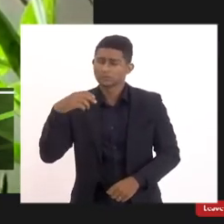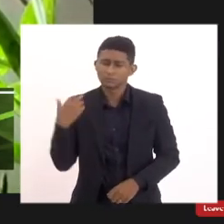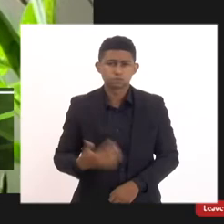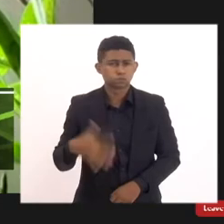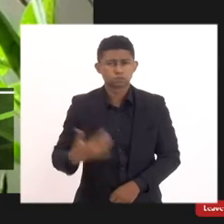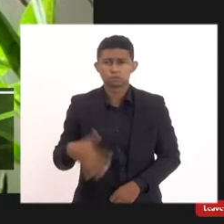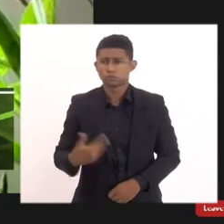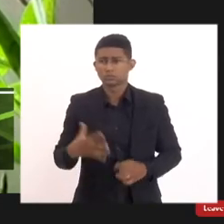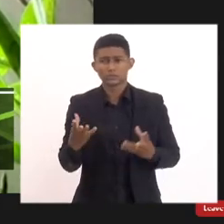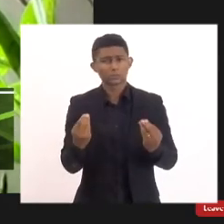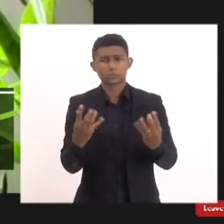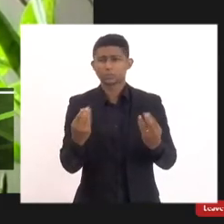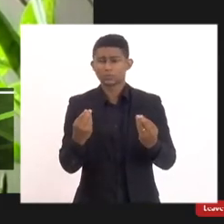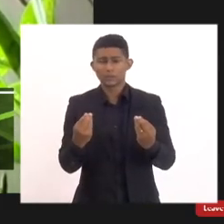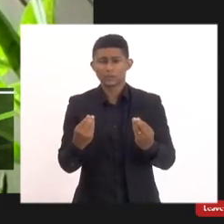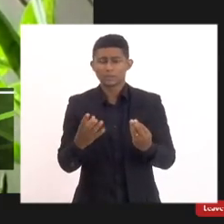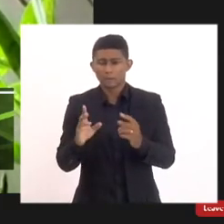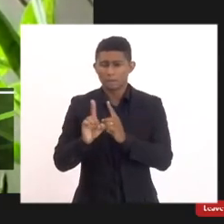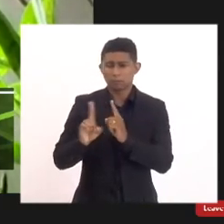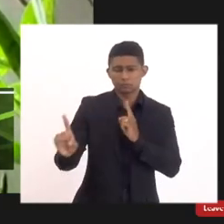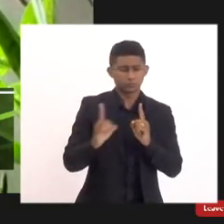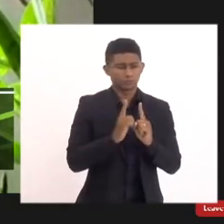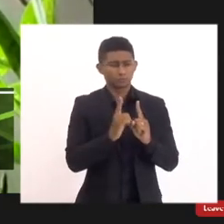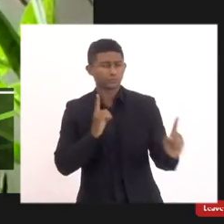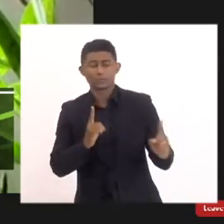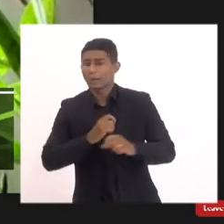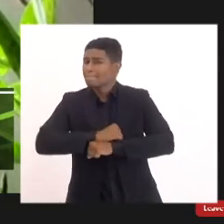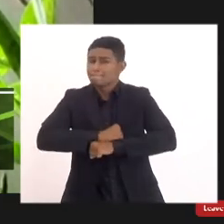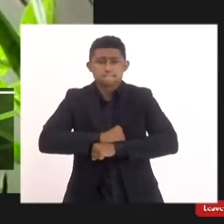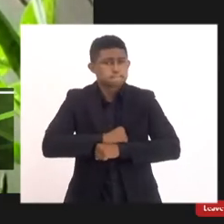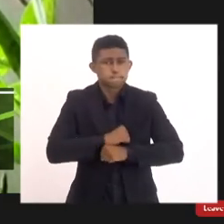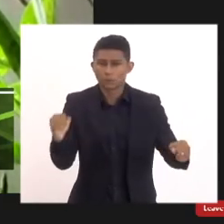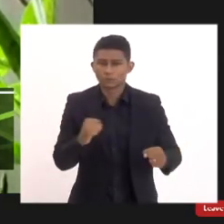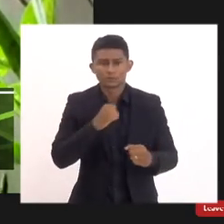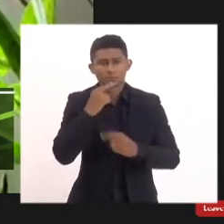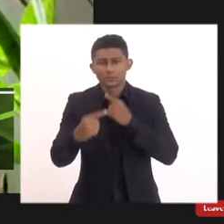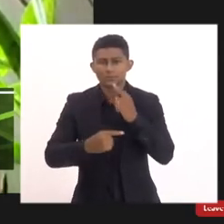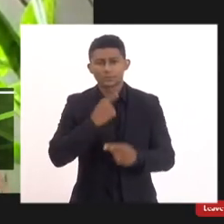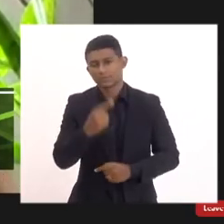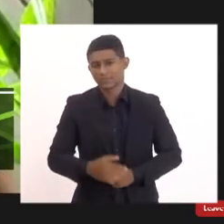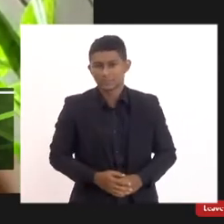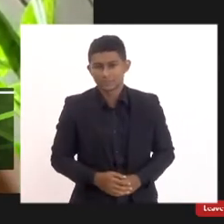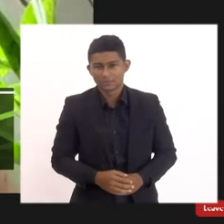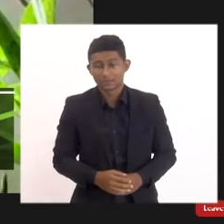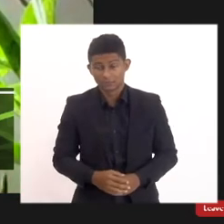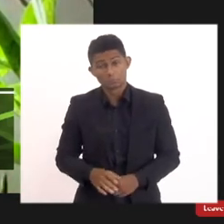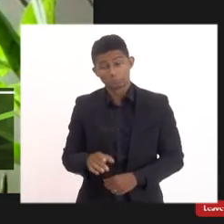e não tem distanciamento, não tem como fazer isso. Aí alguém